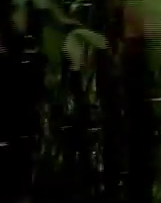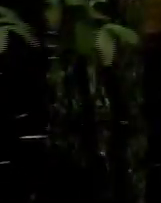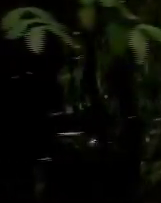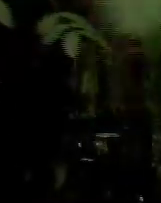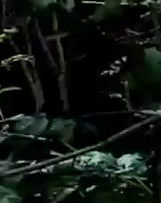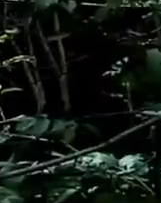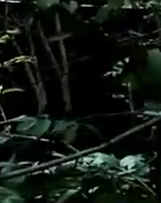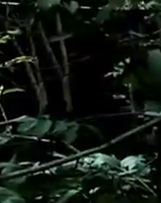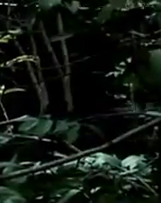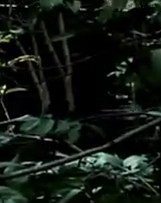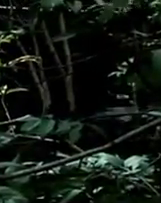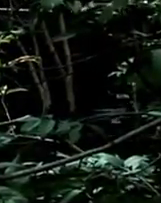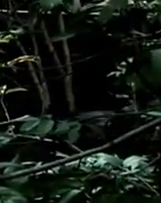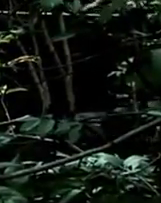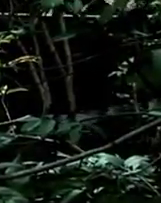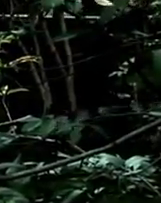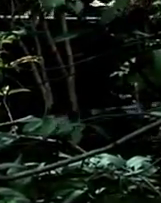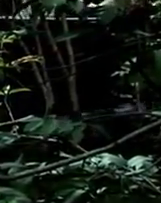Opa!